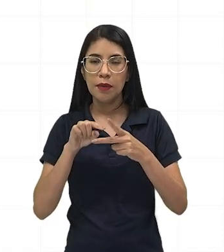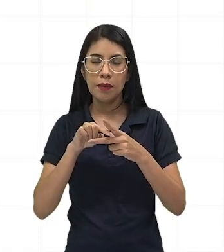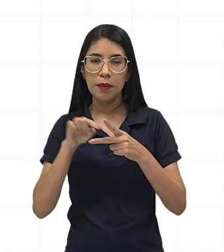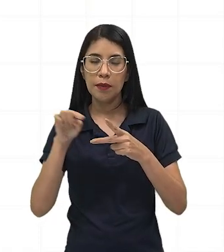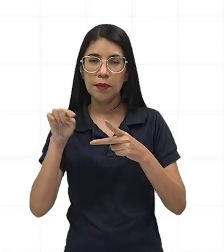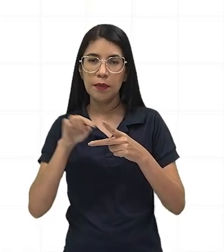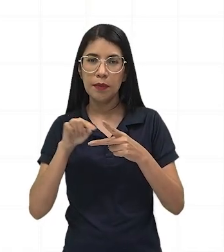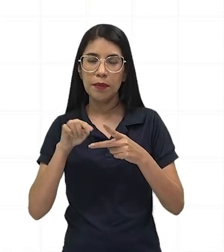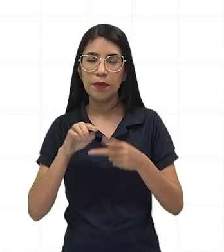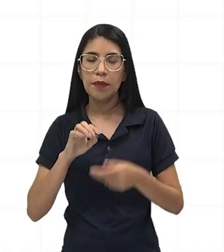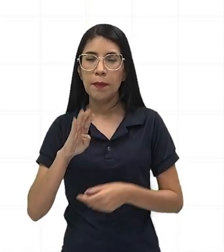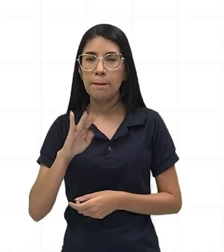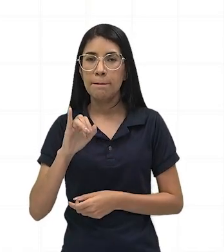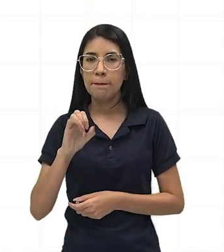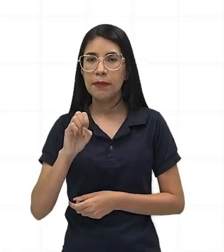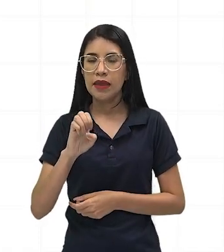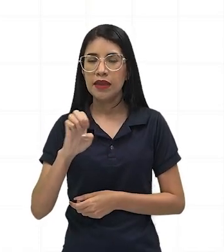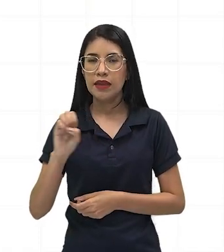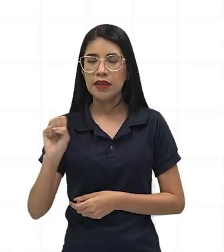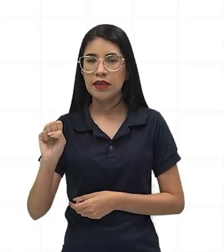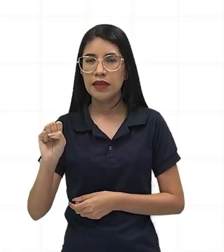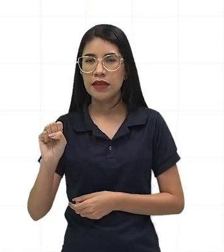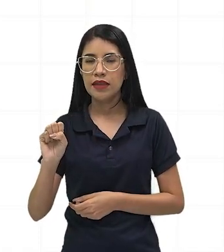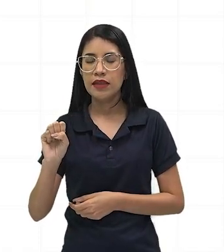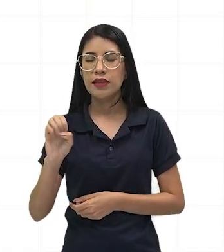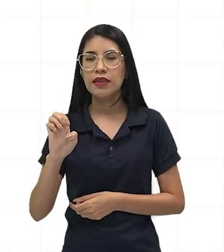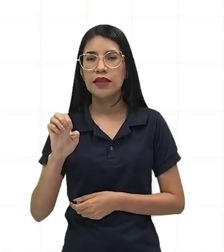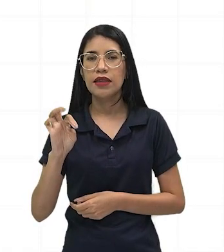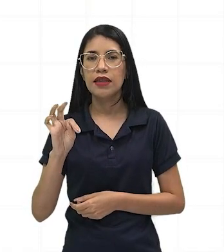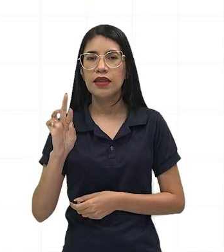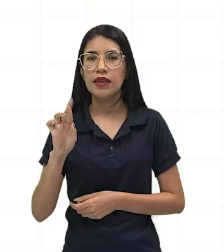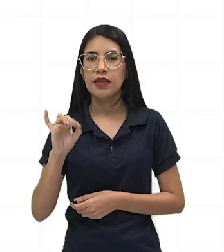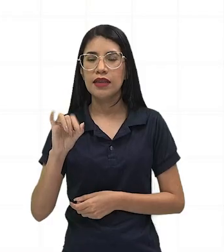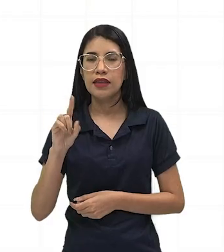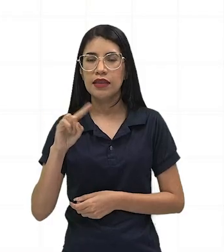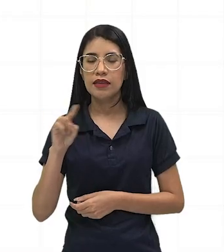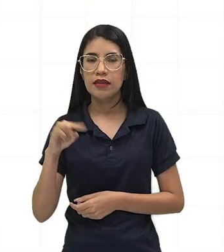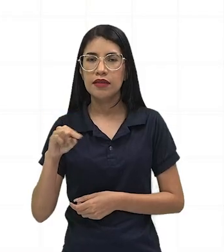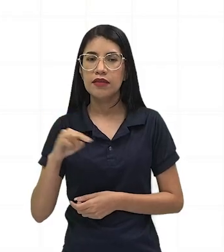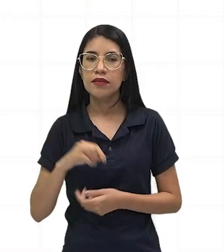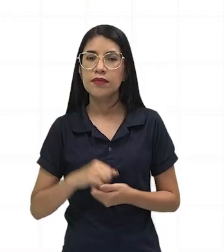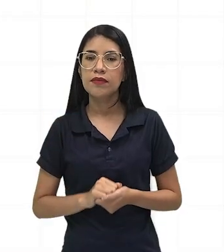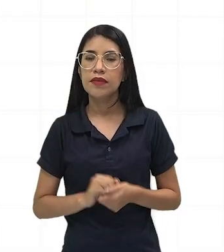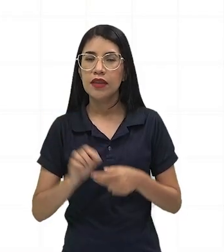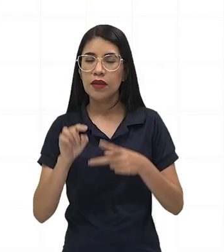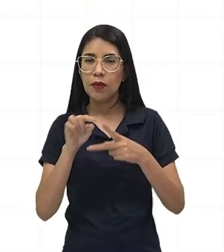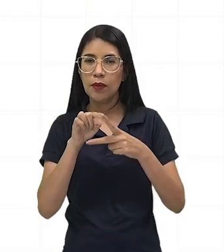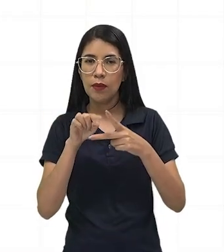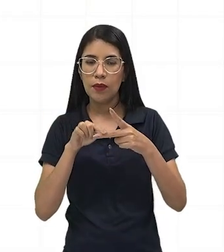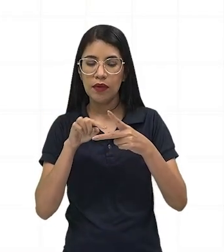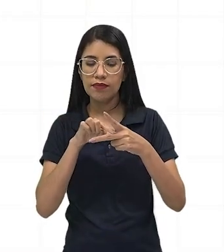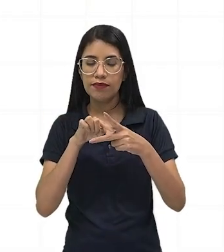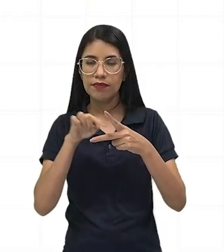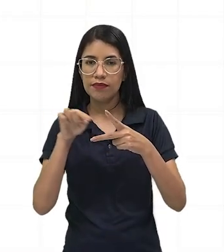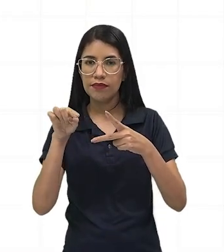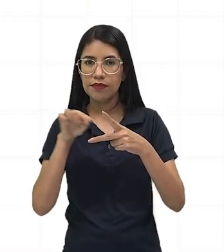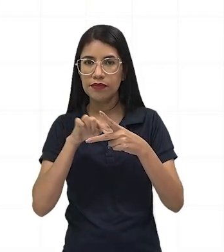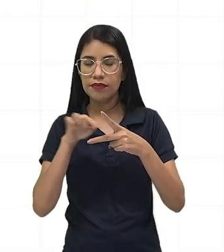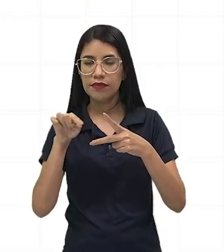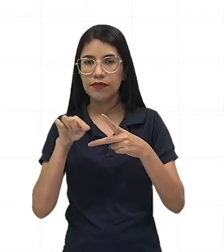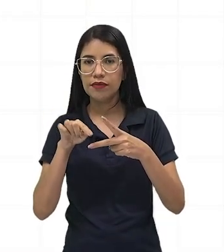tá? Vamos relembrar aqui que a nossa bissetriz, ela corta o nosso ângulo exatamente